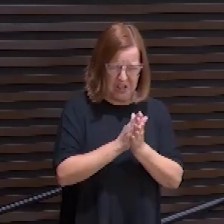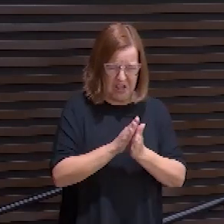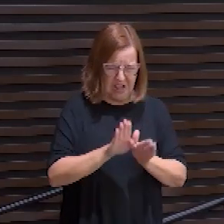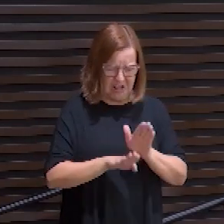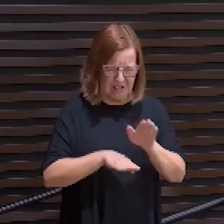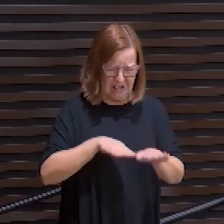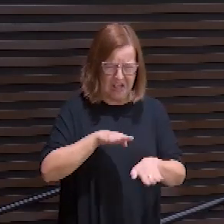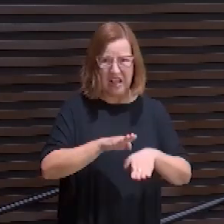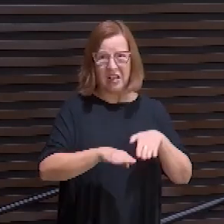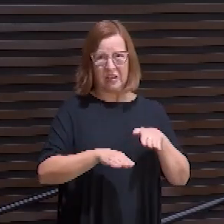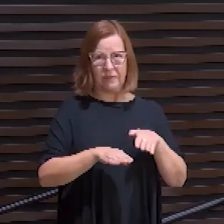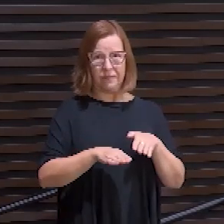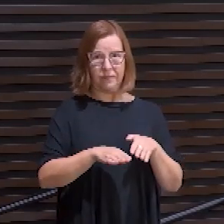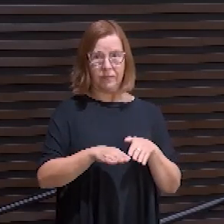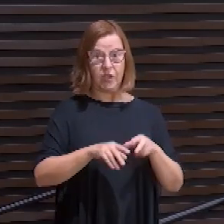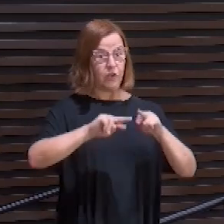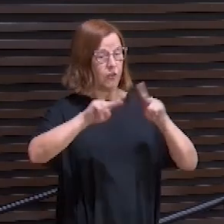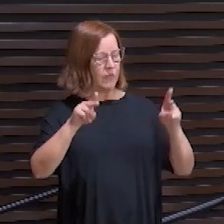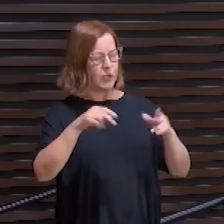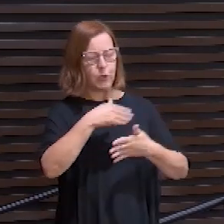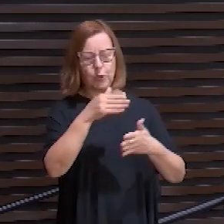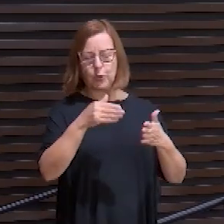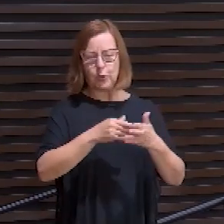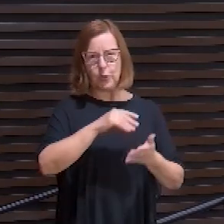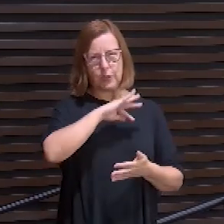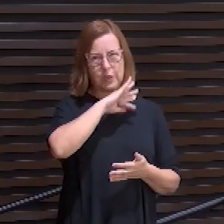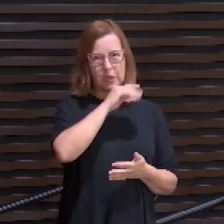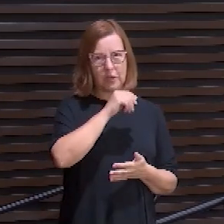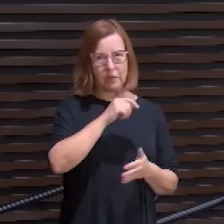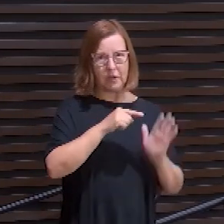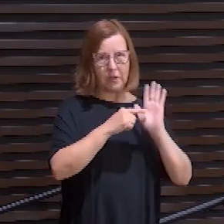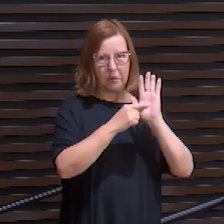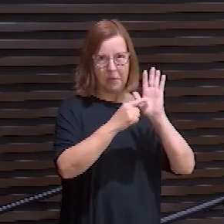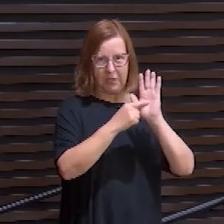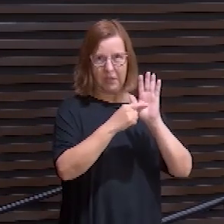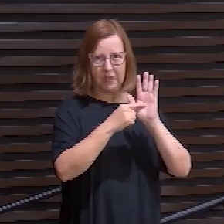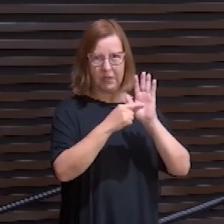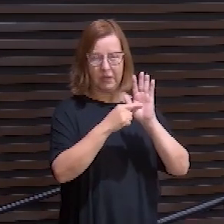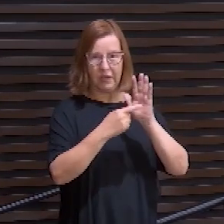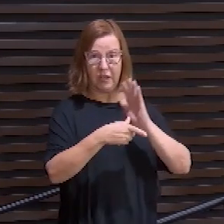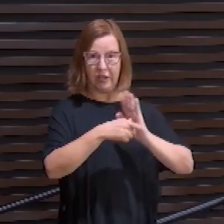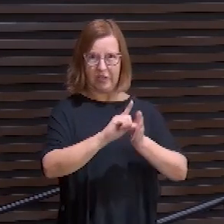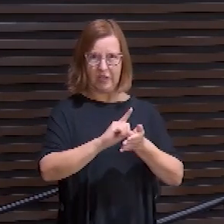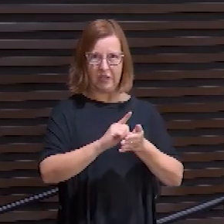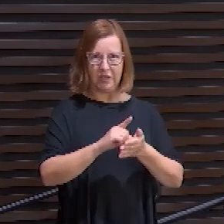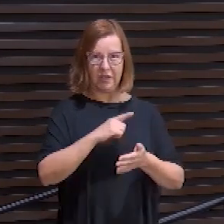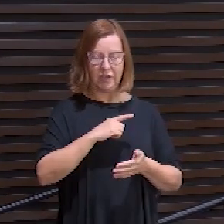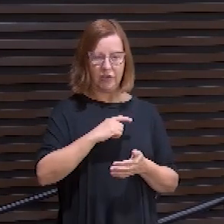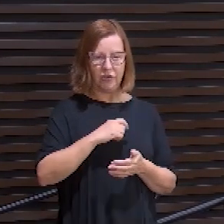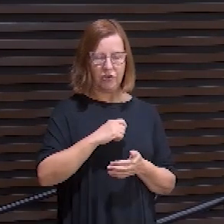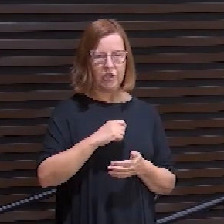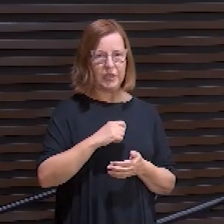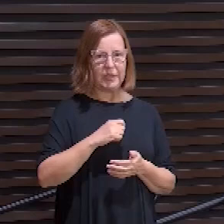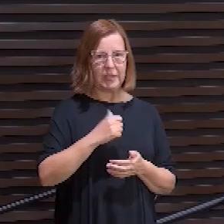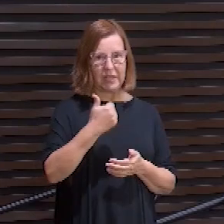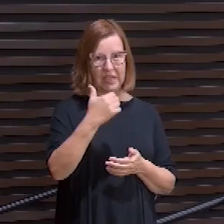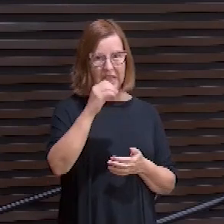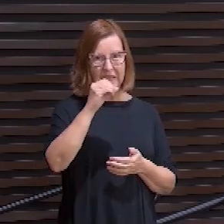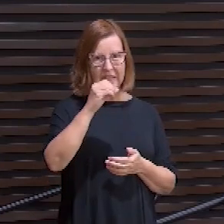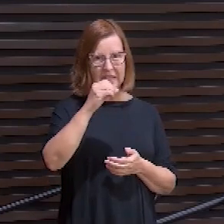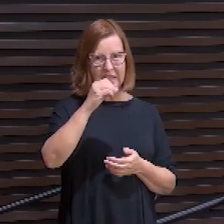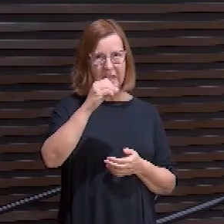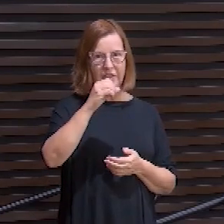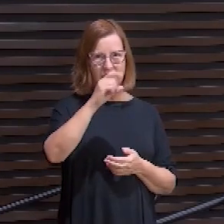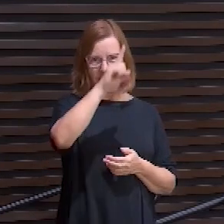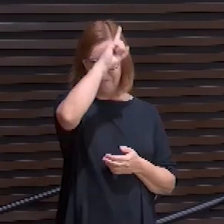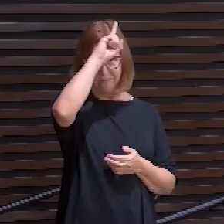sobejava. Era diferente de todos os animais que apareciam antes dele e tinha 10 chifres.